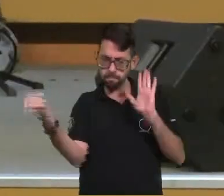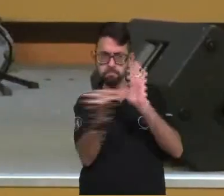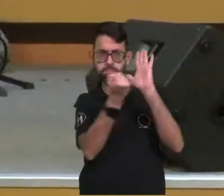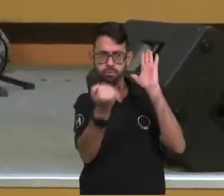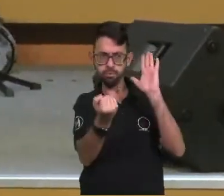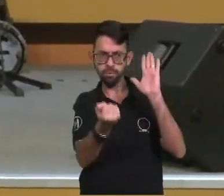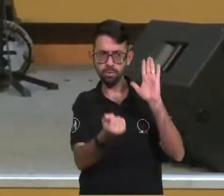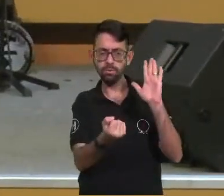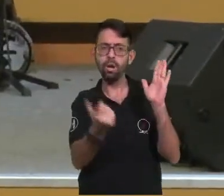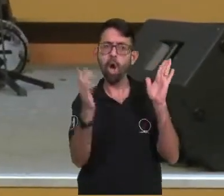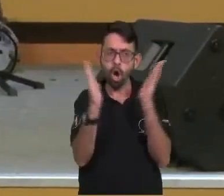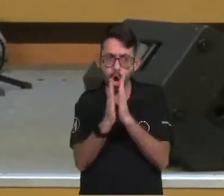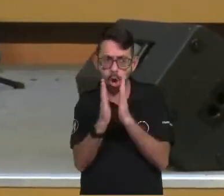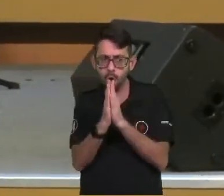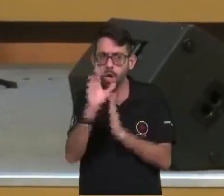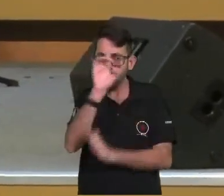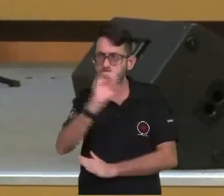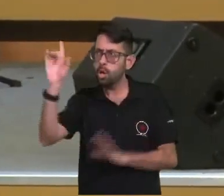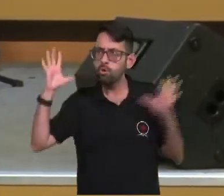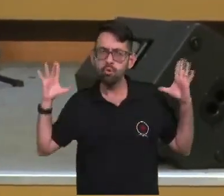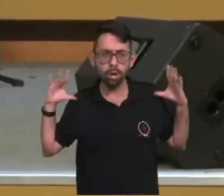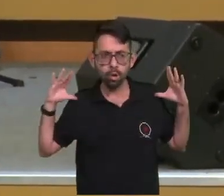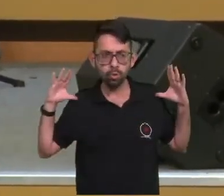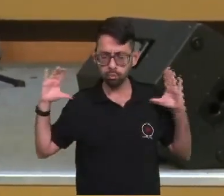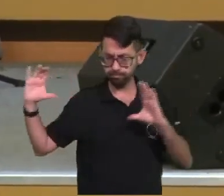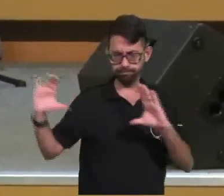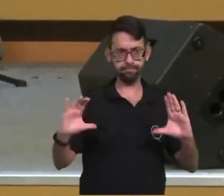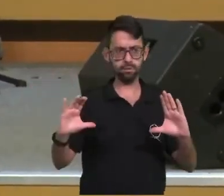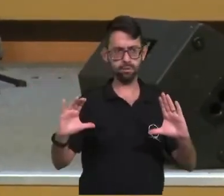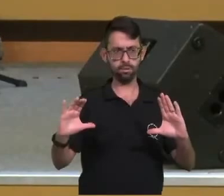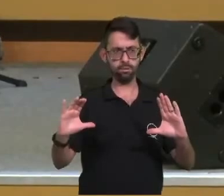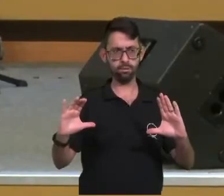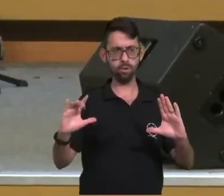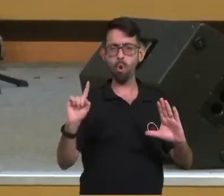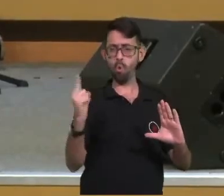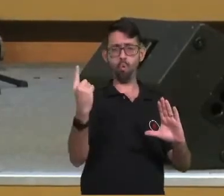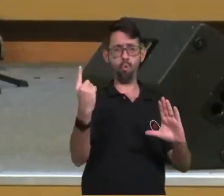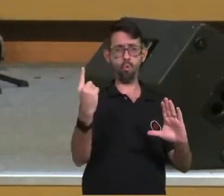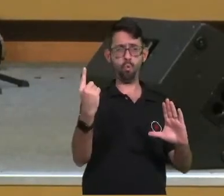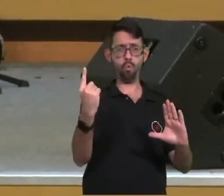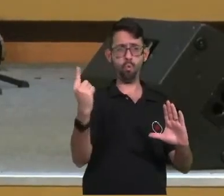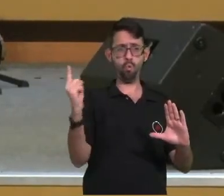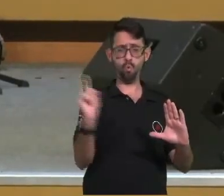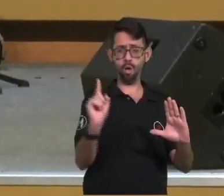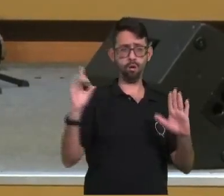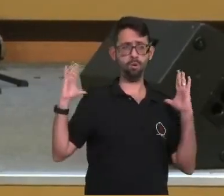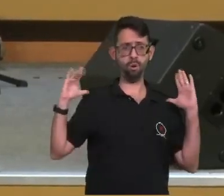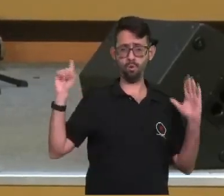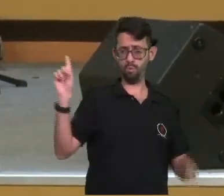enquanto eles estão orando, Deus mandou um anjo. Isso eu já falei aqui. Quantos anjos? Um. Um!